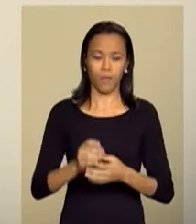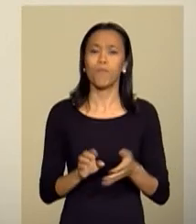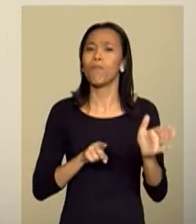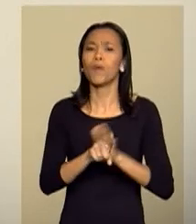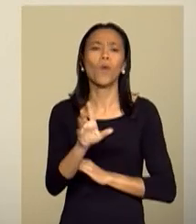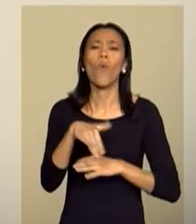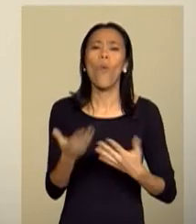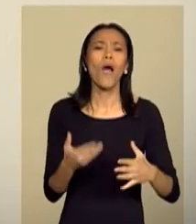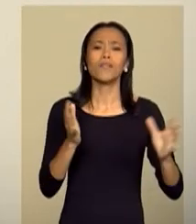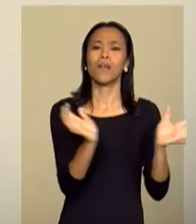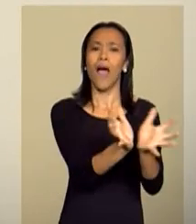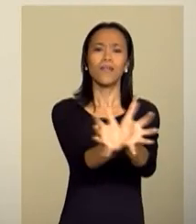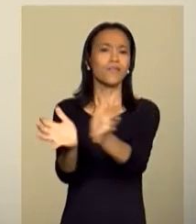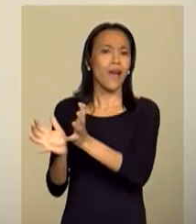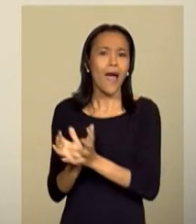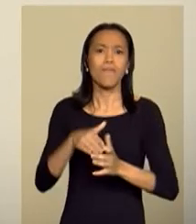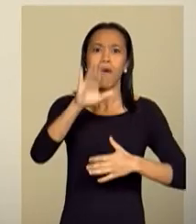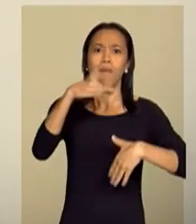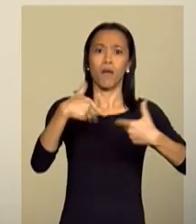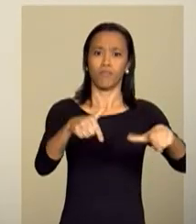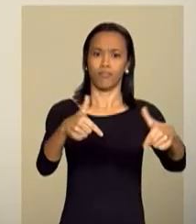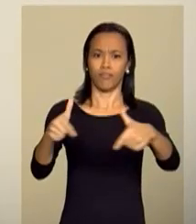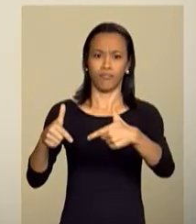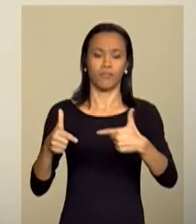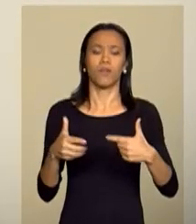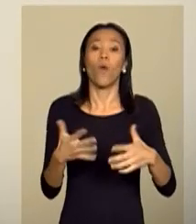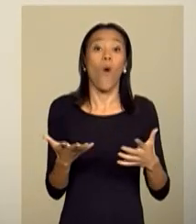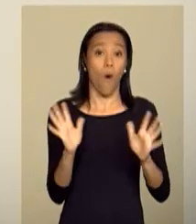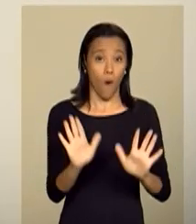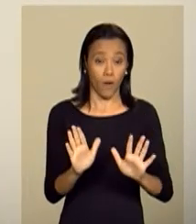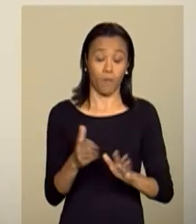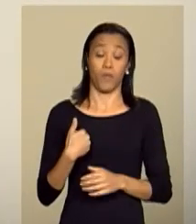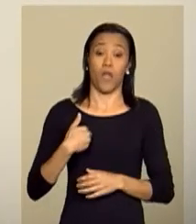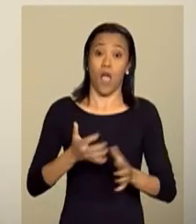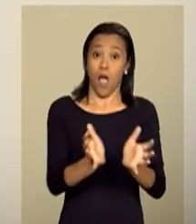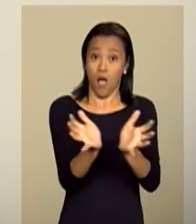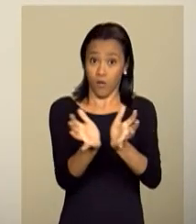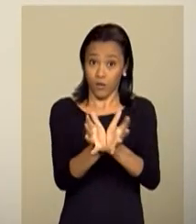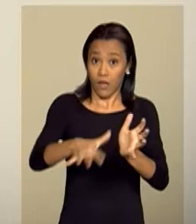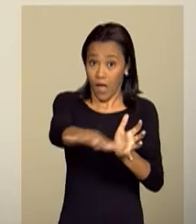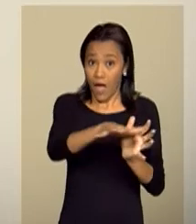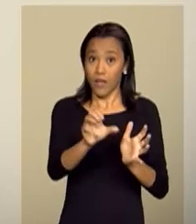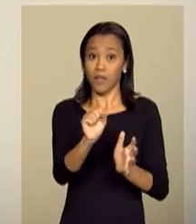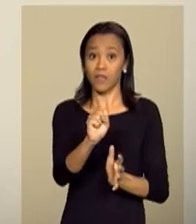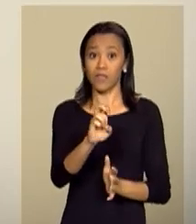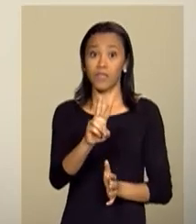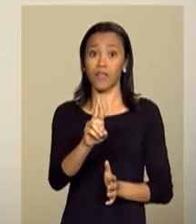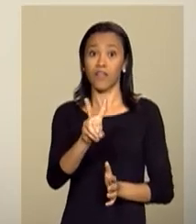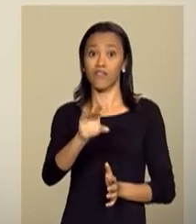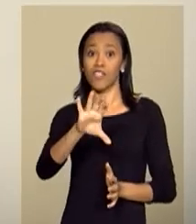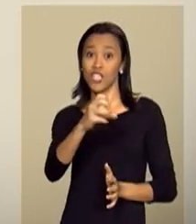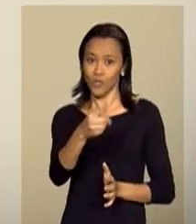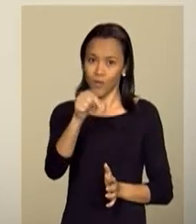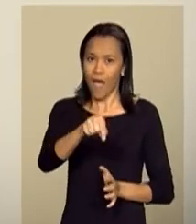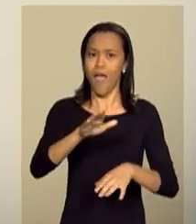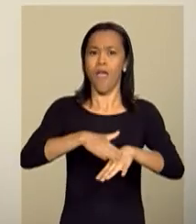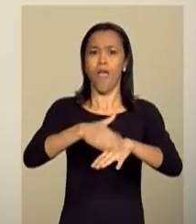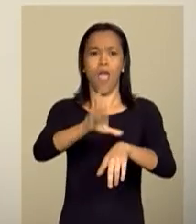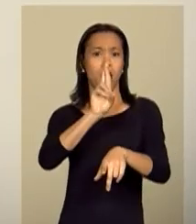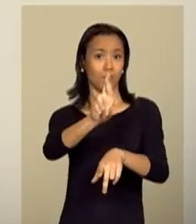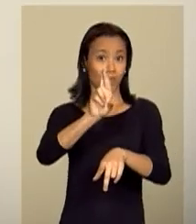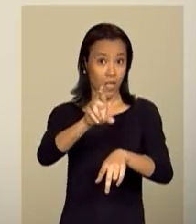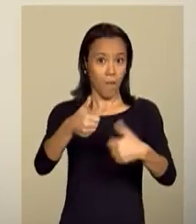quais os setores estão gerando mais emprego no Brasil olha Luciano o setor de serviços foi o responsável pela